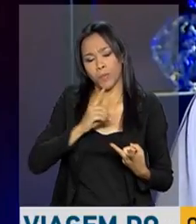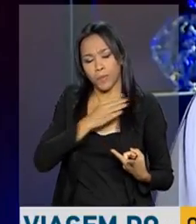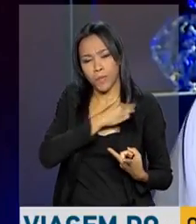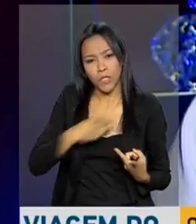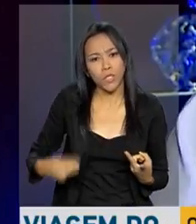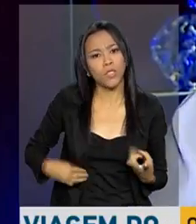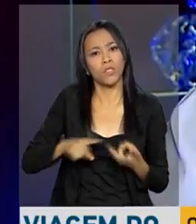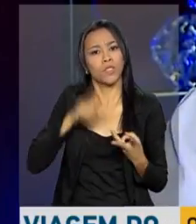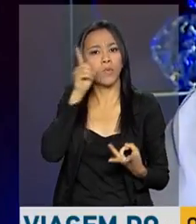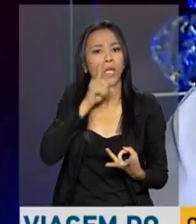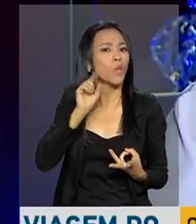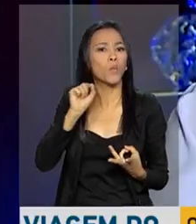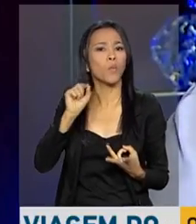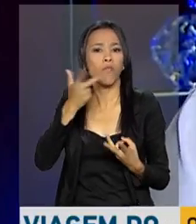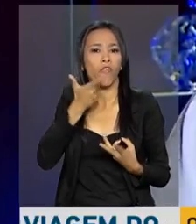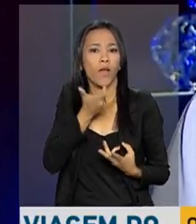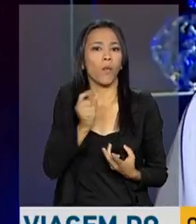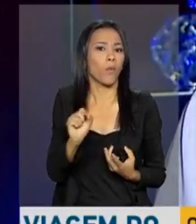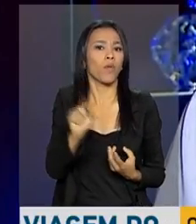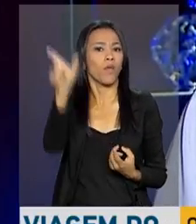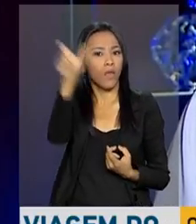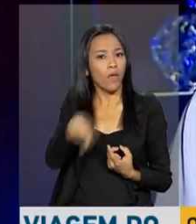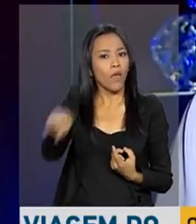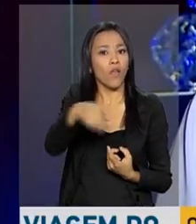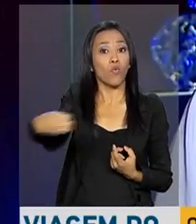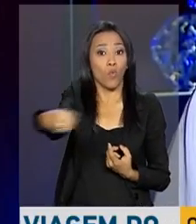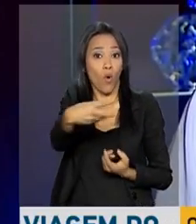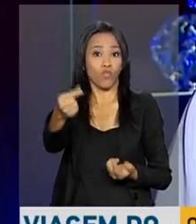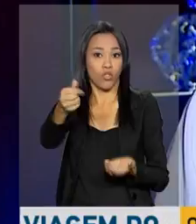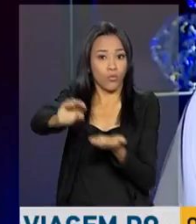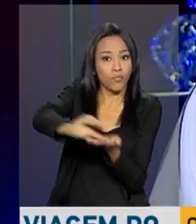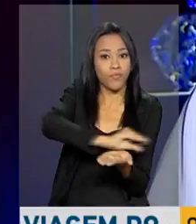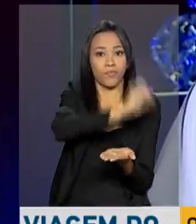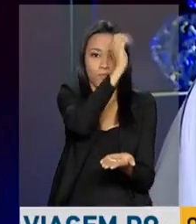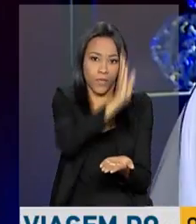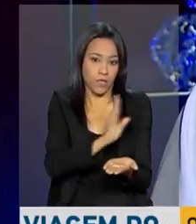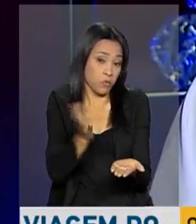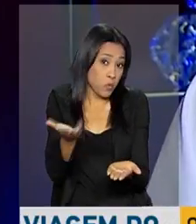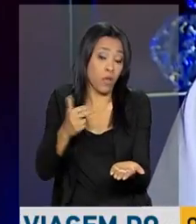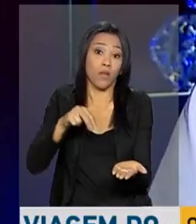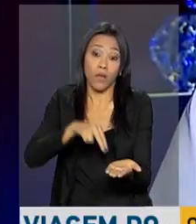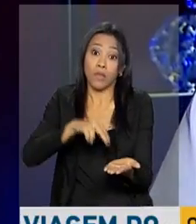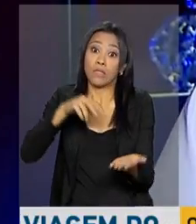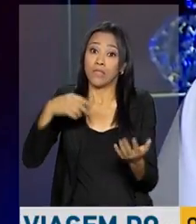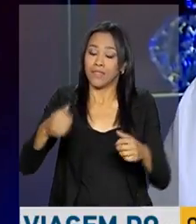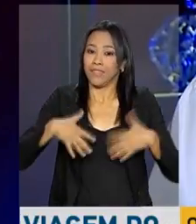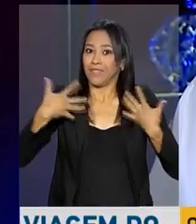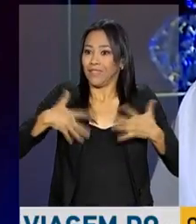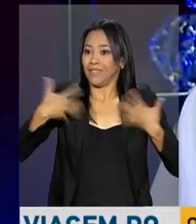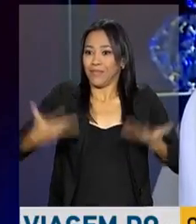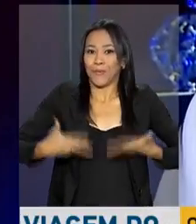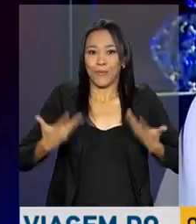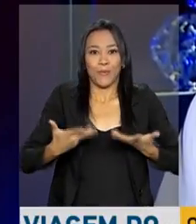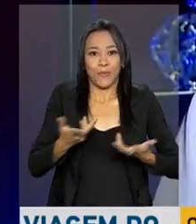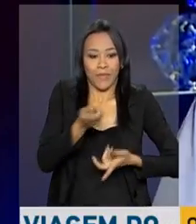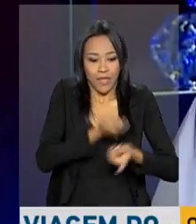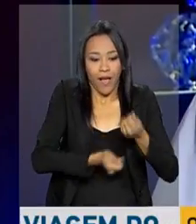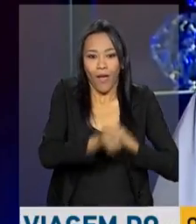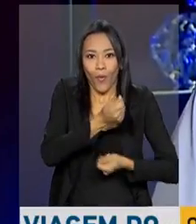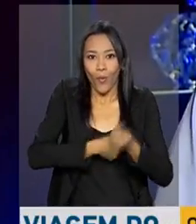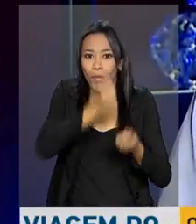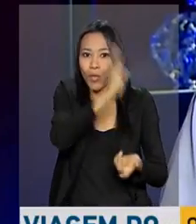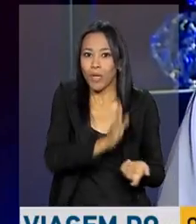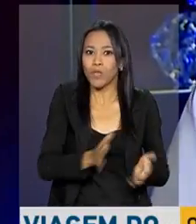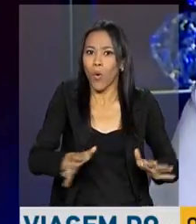acompanham para anunciar novos investimentos no brasil ou seja um grande entusiasmo com a economia brasileira de um